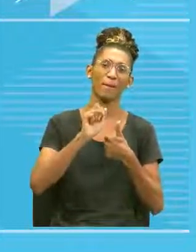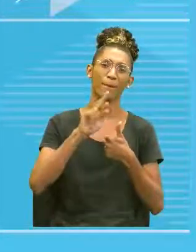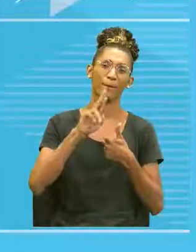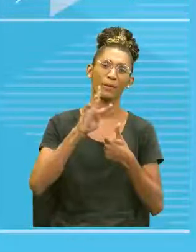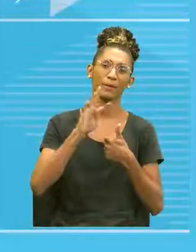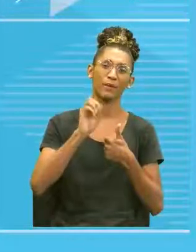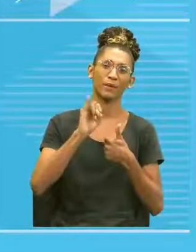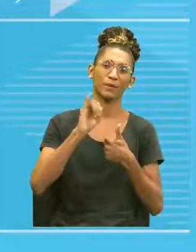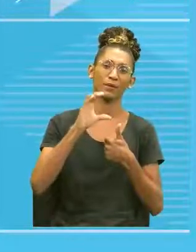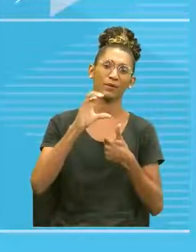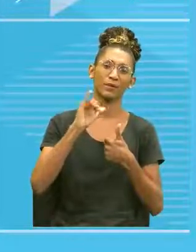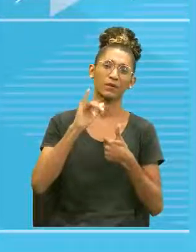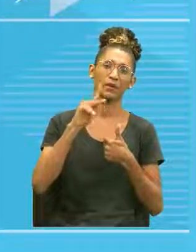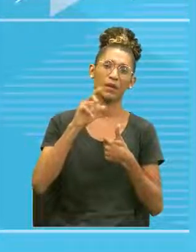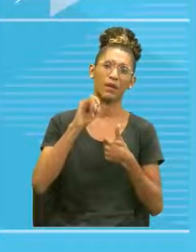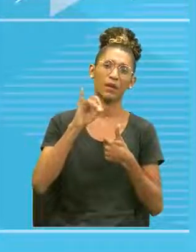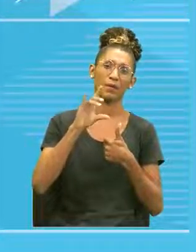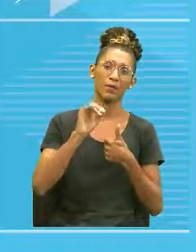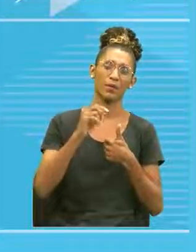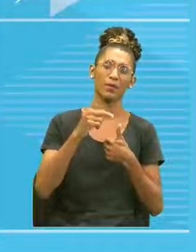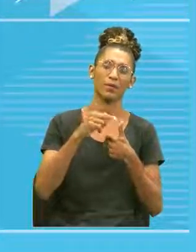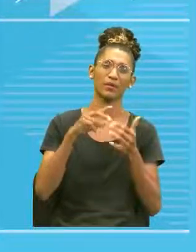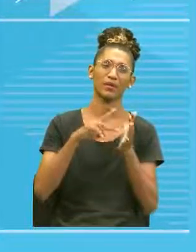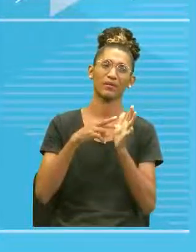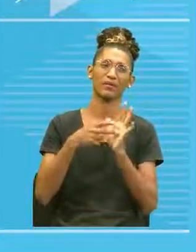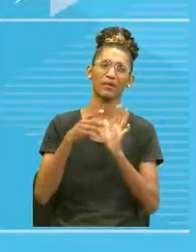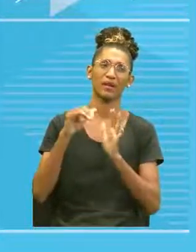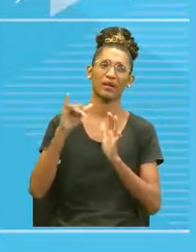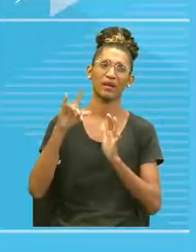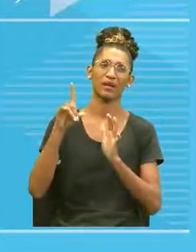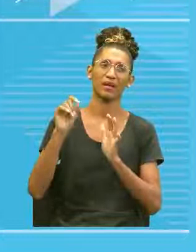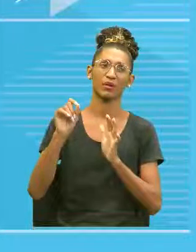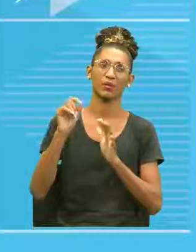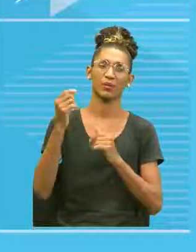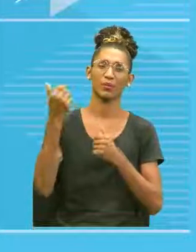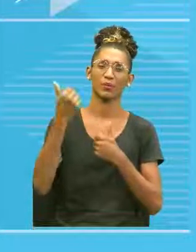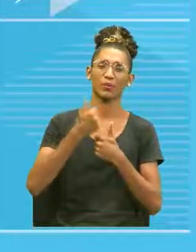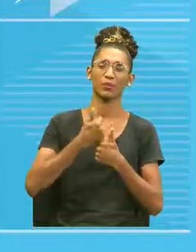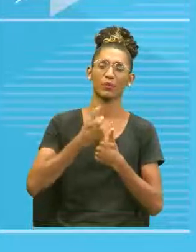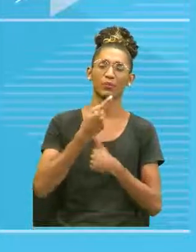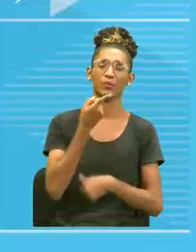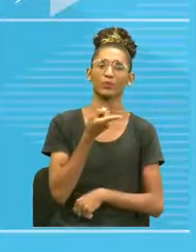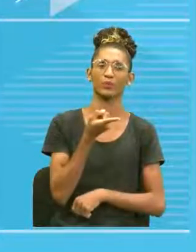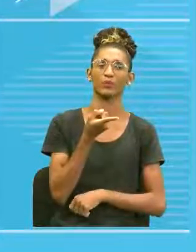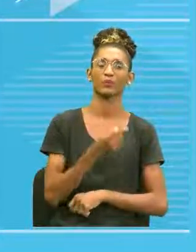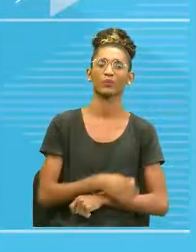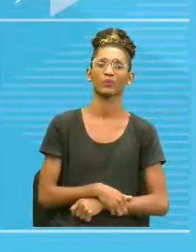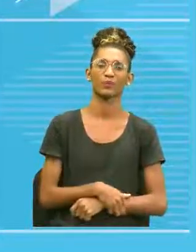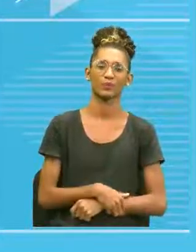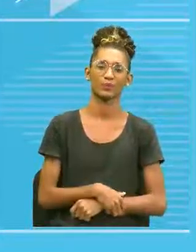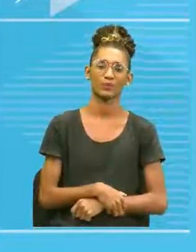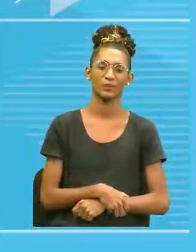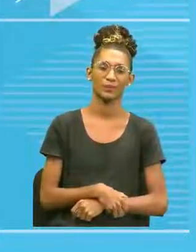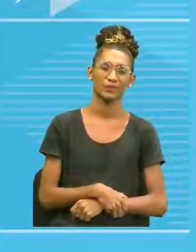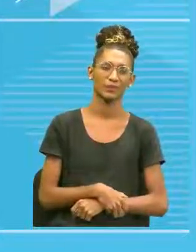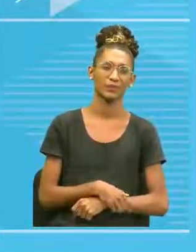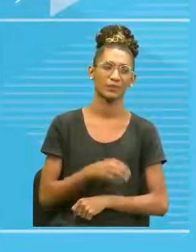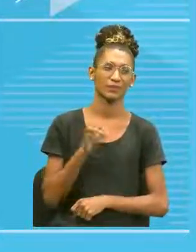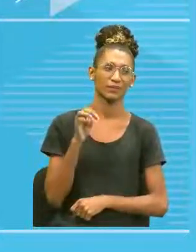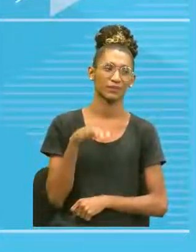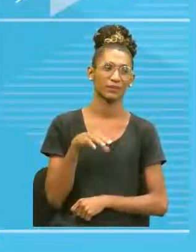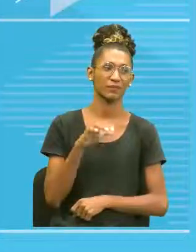mesmo verbo particípio de ir é ido Eu participo de ir ido então Marcos